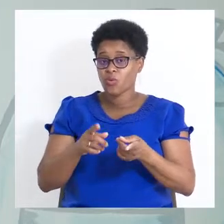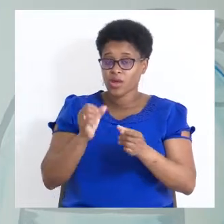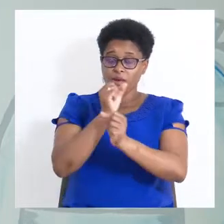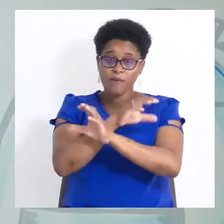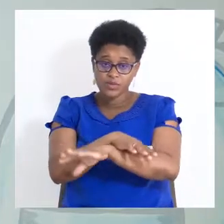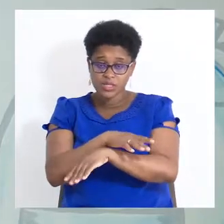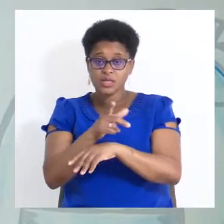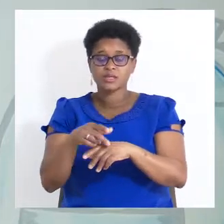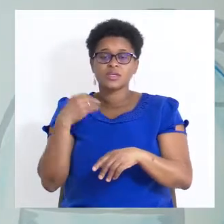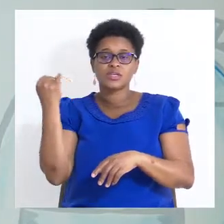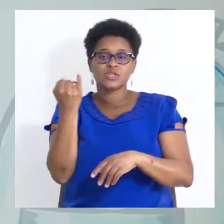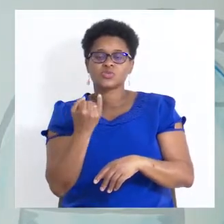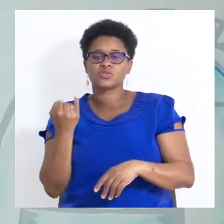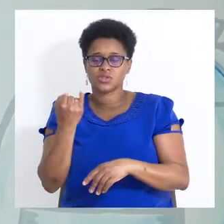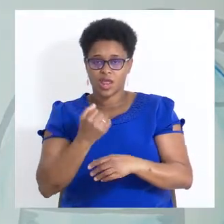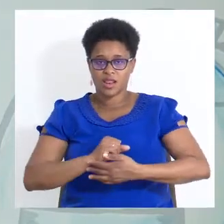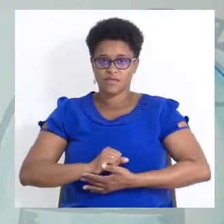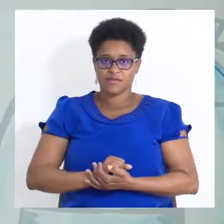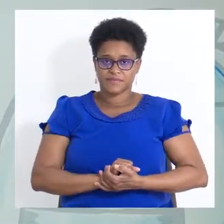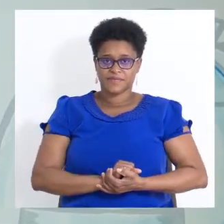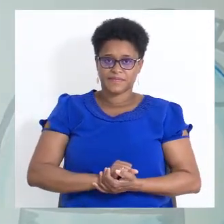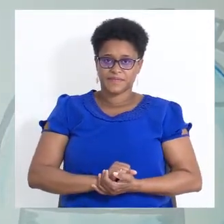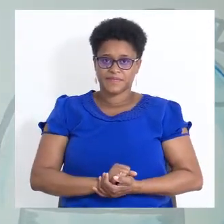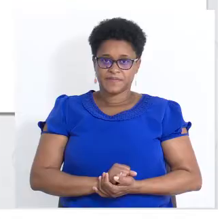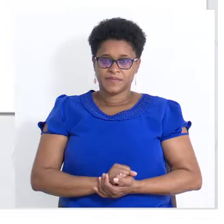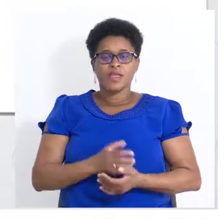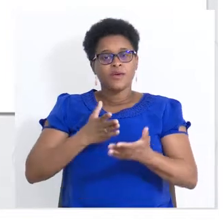é a publicidade institucional.